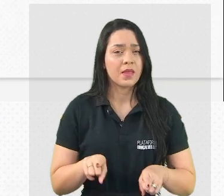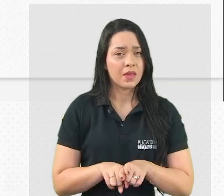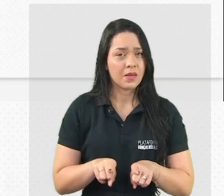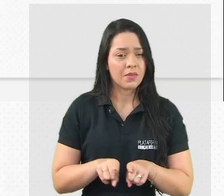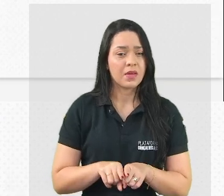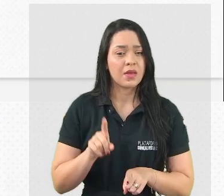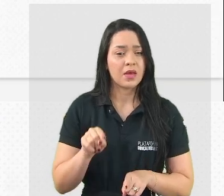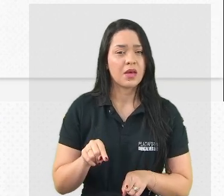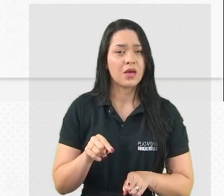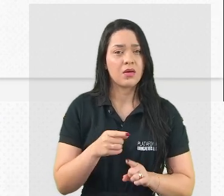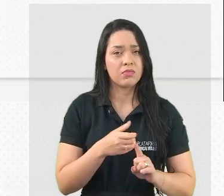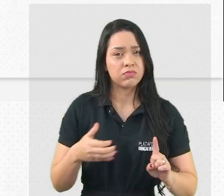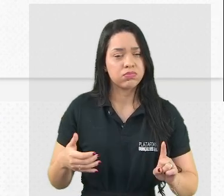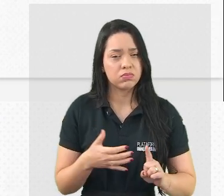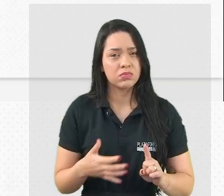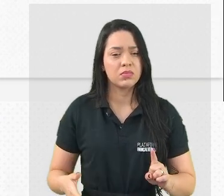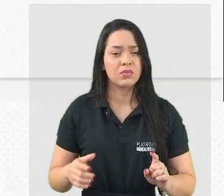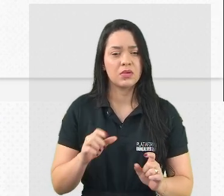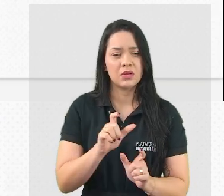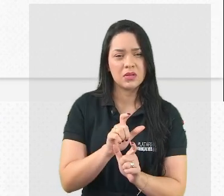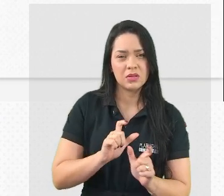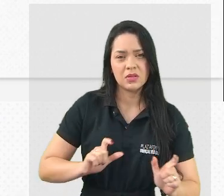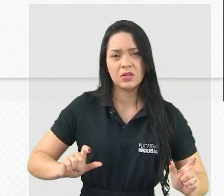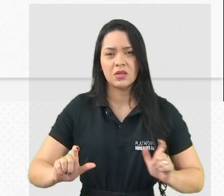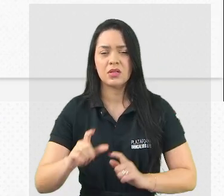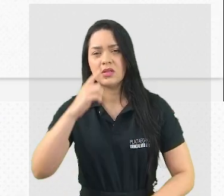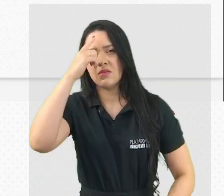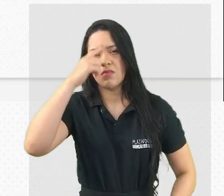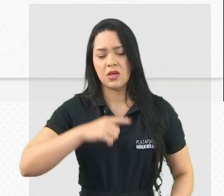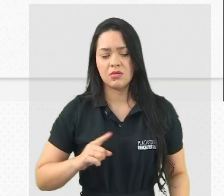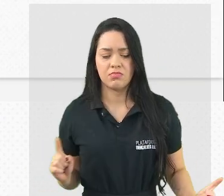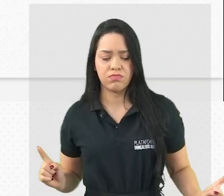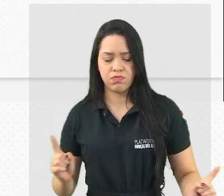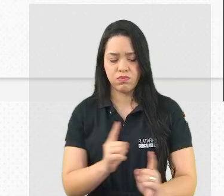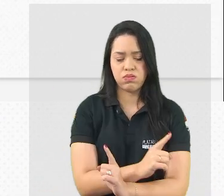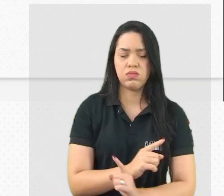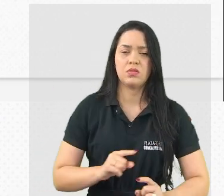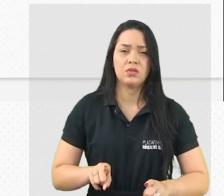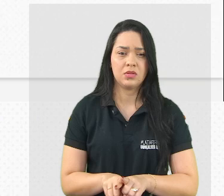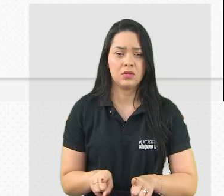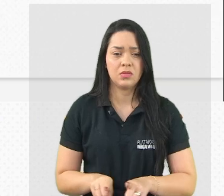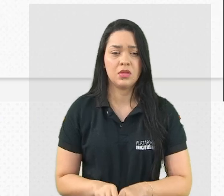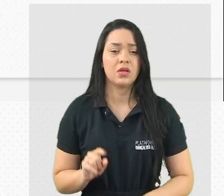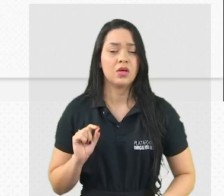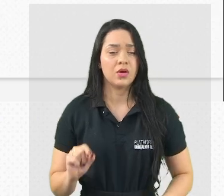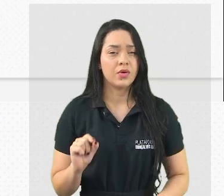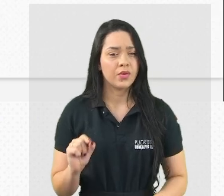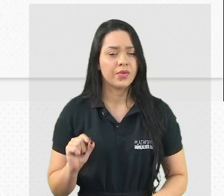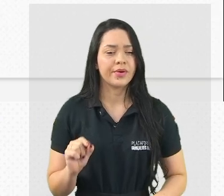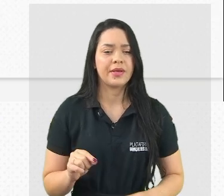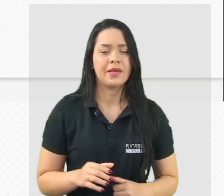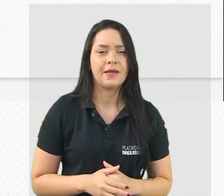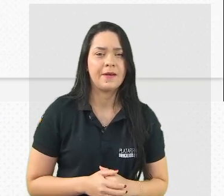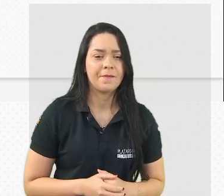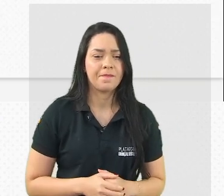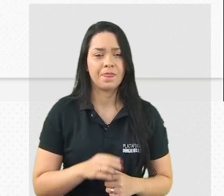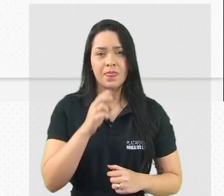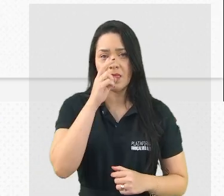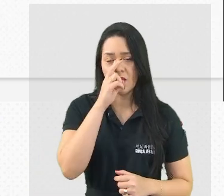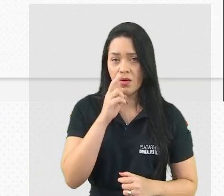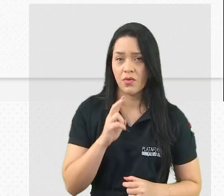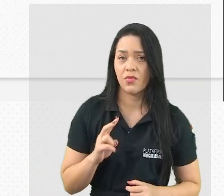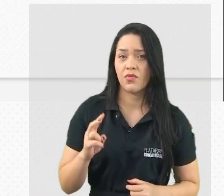também é um transtorno, uma distorção de imagem. Então é mesmo aquele indivíduo extremamente